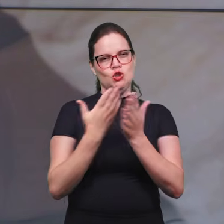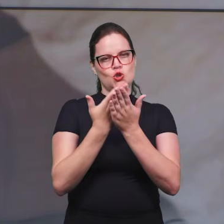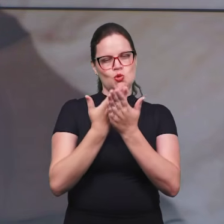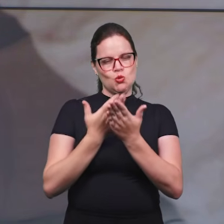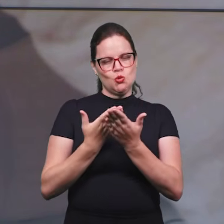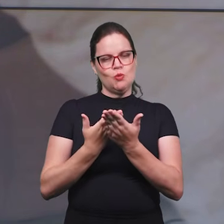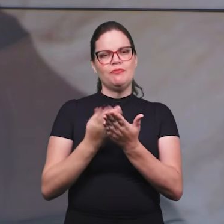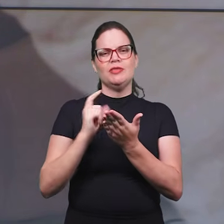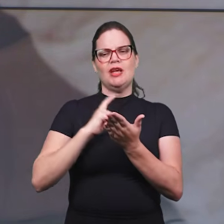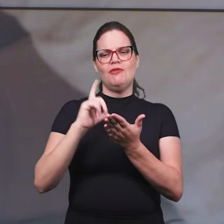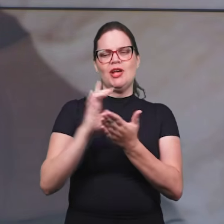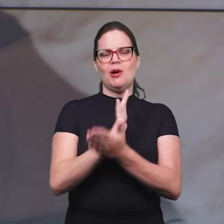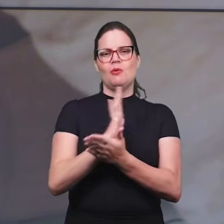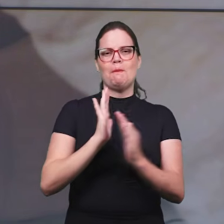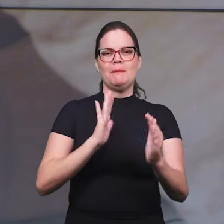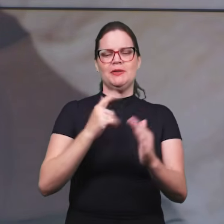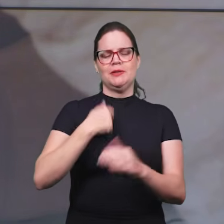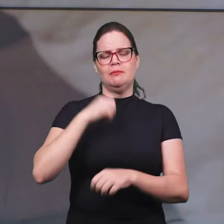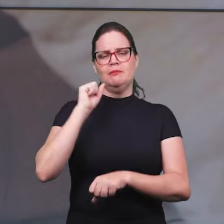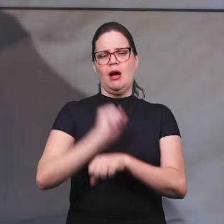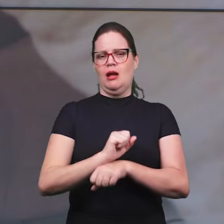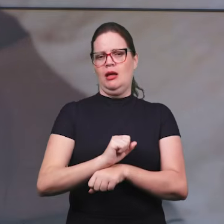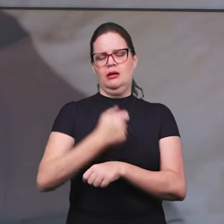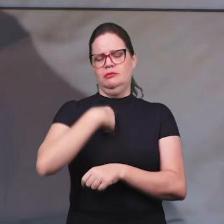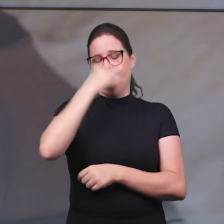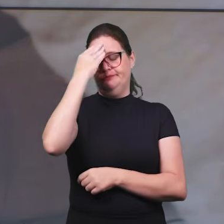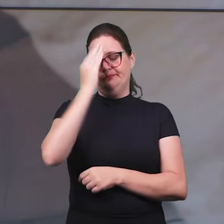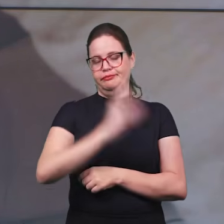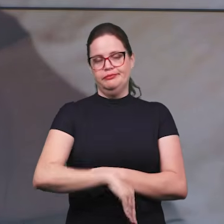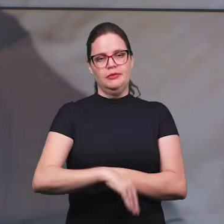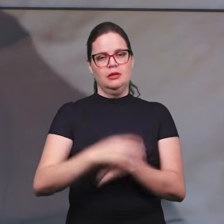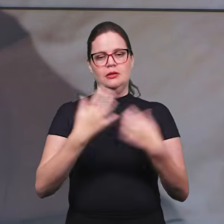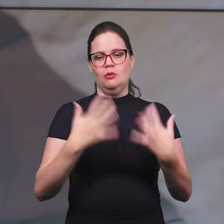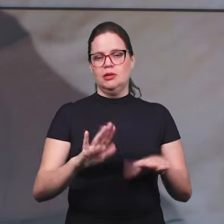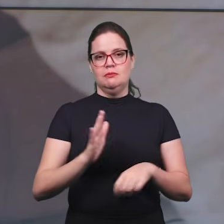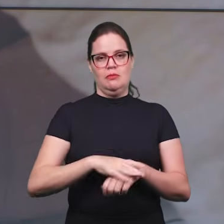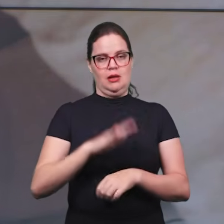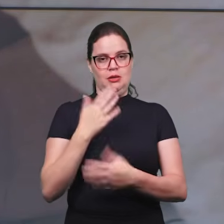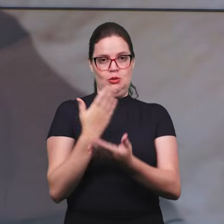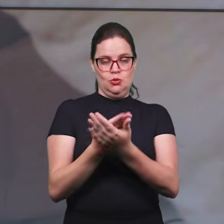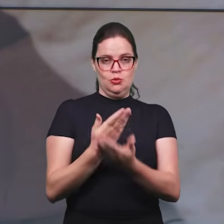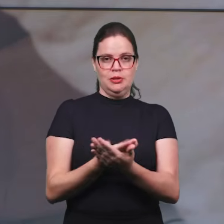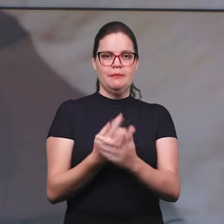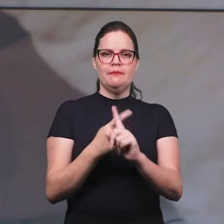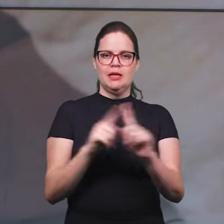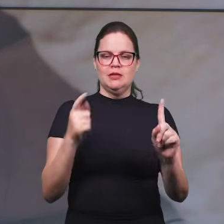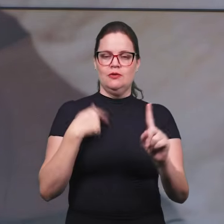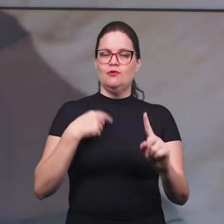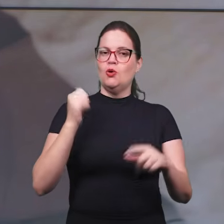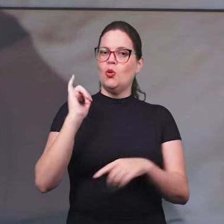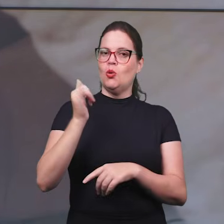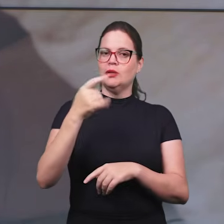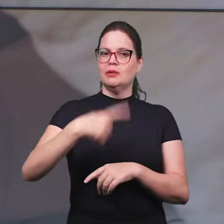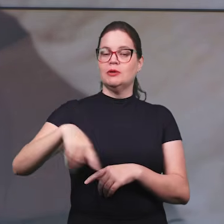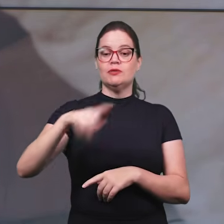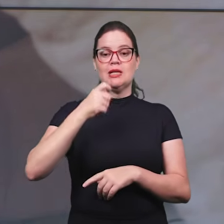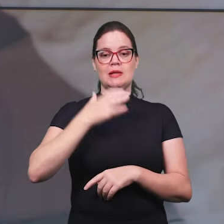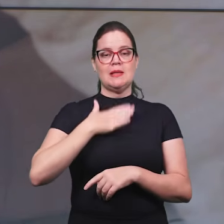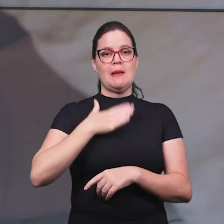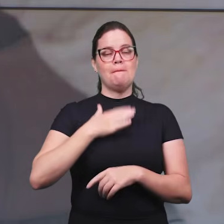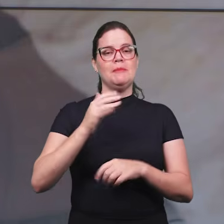houve momentos que eu parei de estudar, tá? E eu vou contar para vocês aqui um pouco daquilo que eu fiz